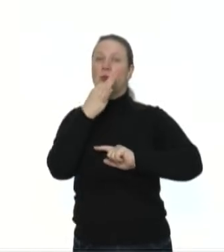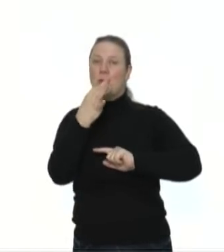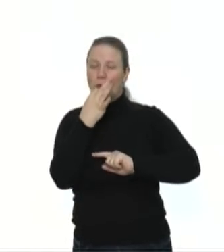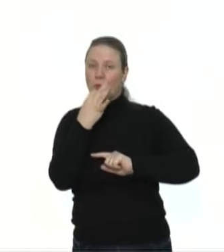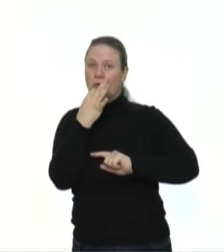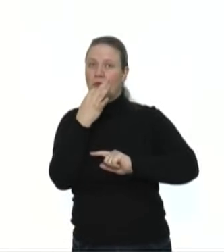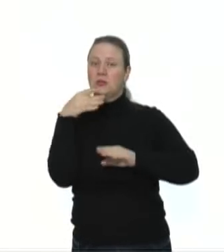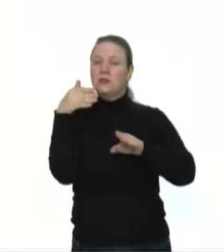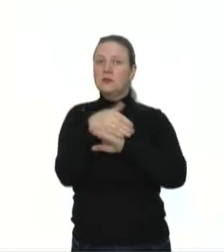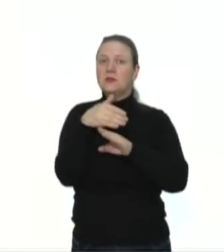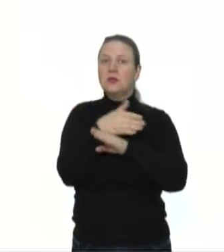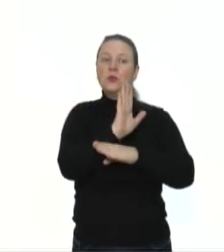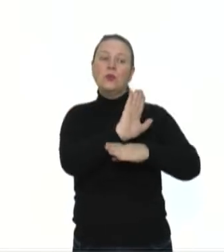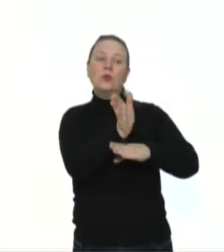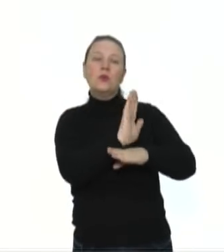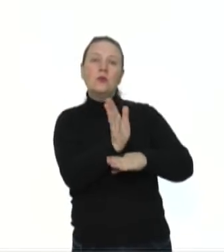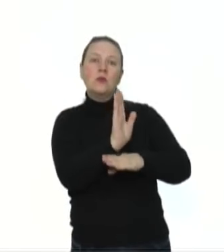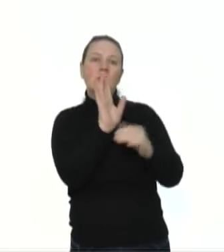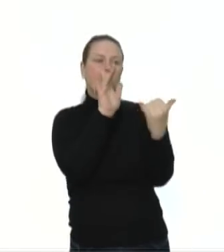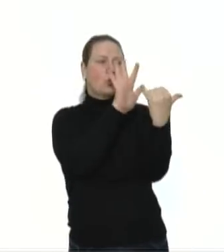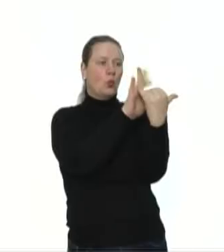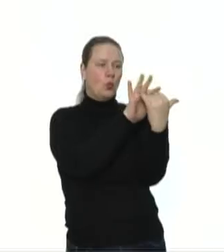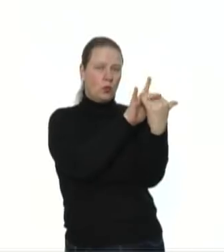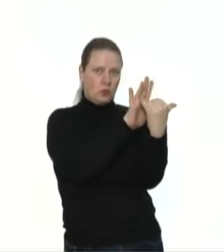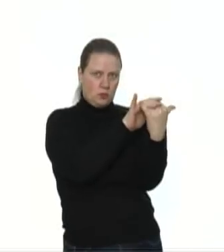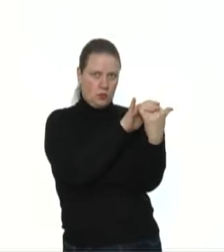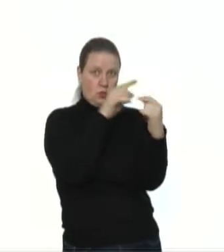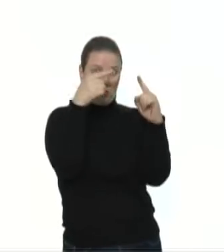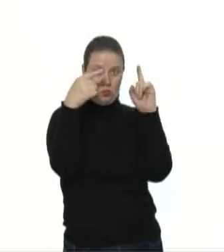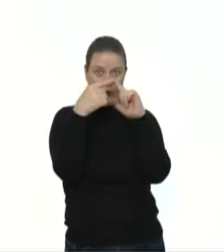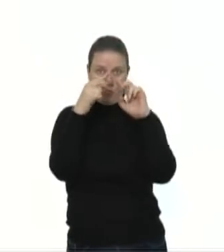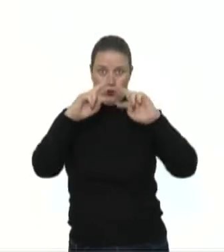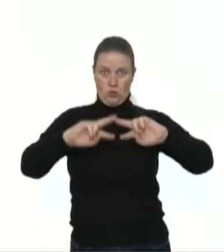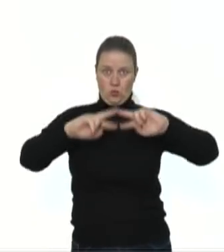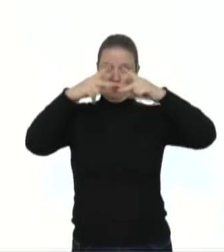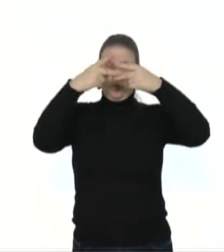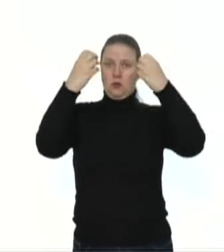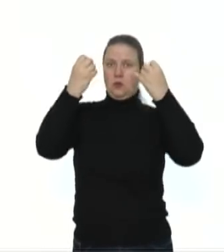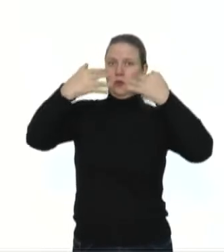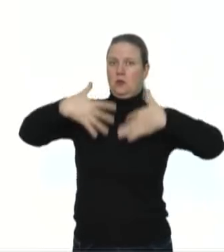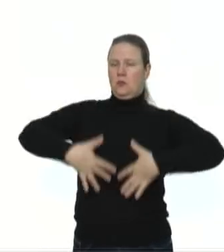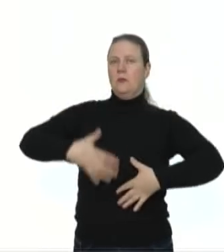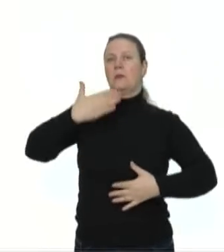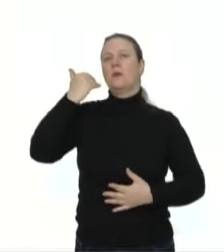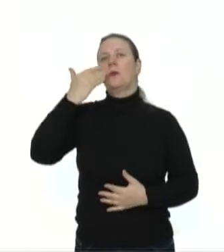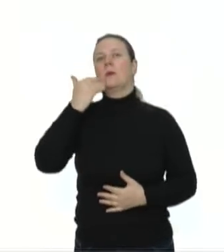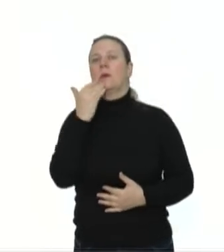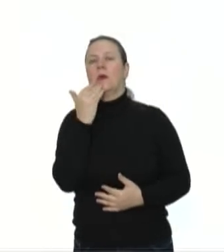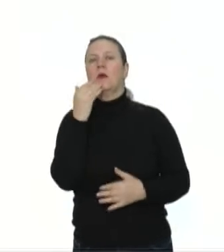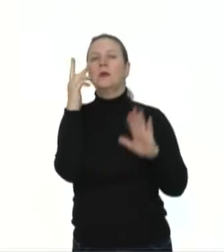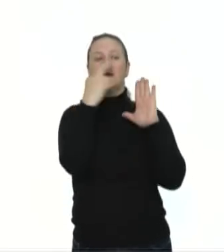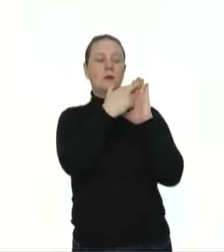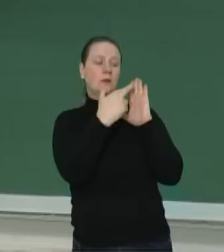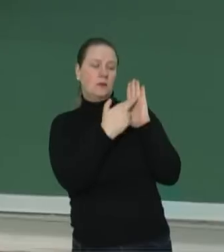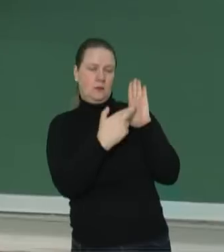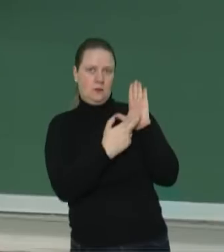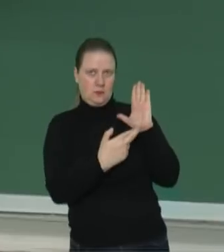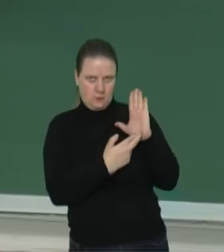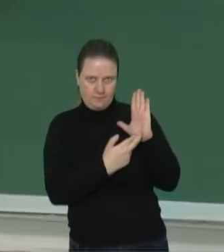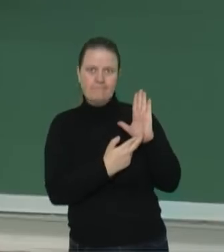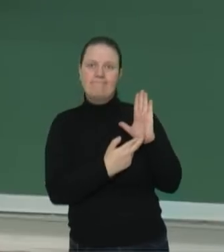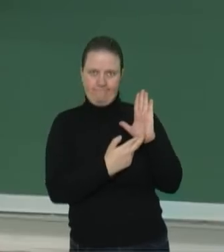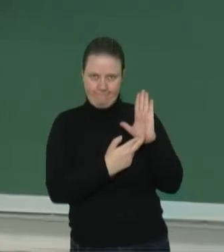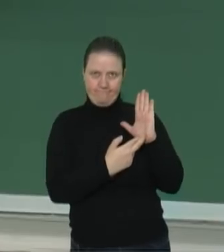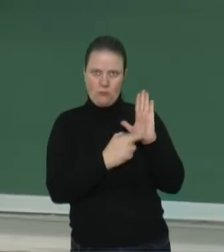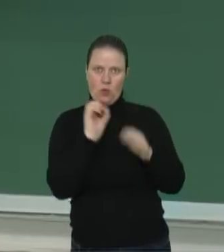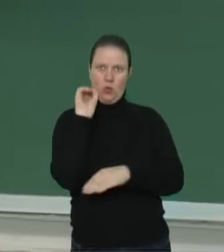sugestões de vídeos lá no YouTube, um deles explicando um pouco melhor das regras, tá? Falando um pouco